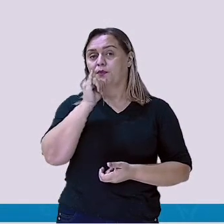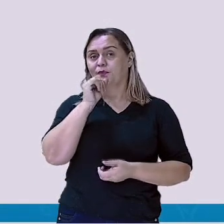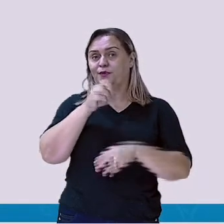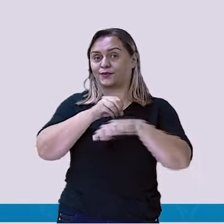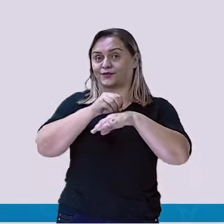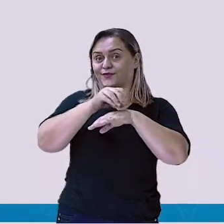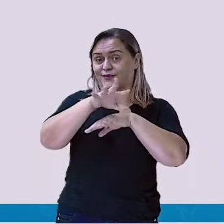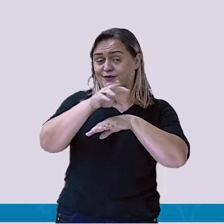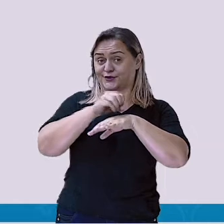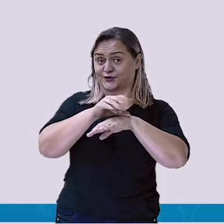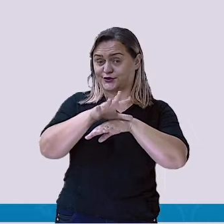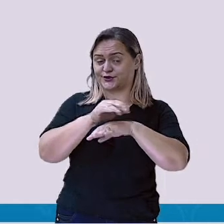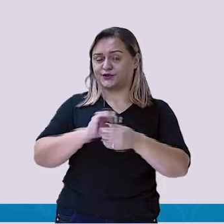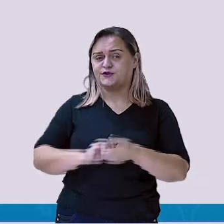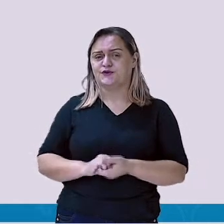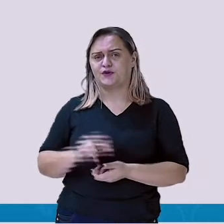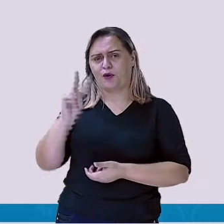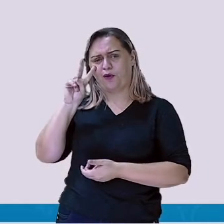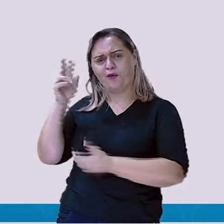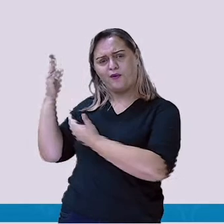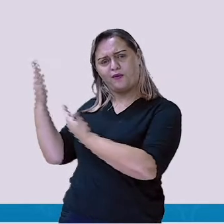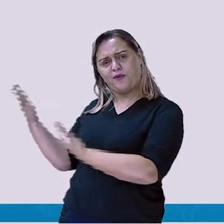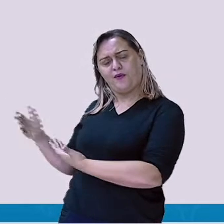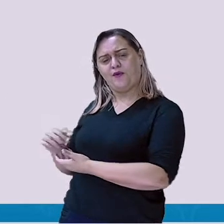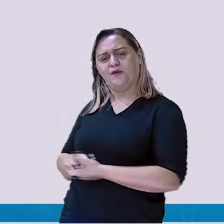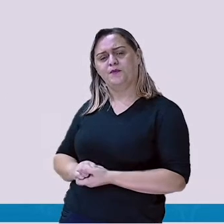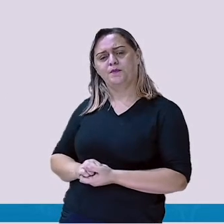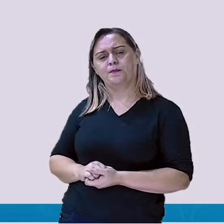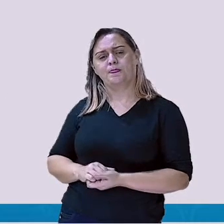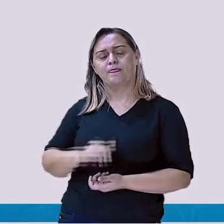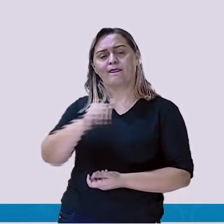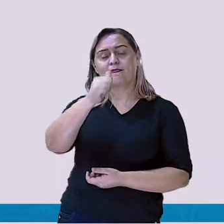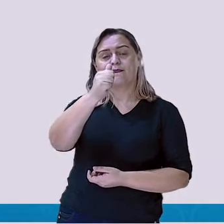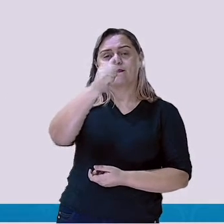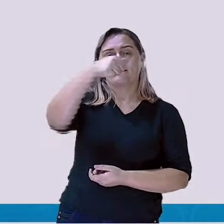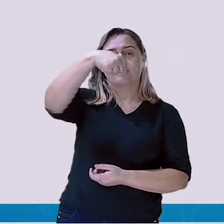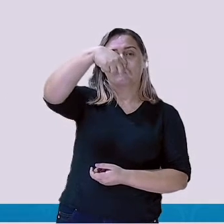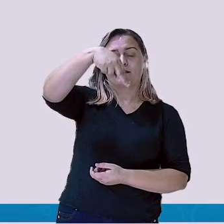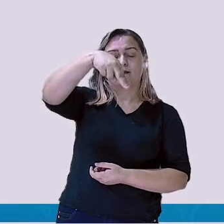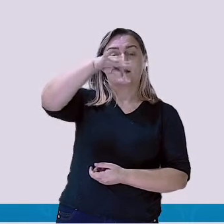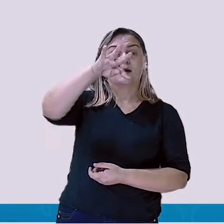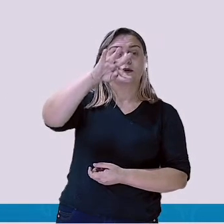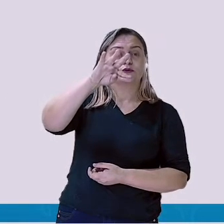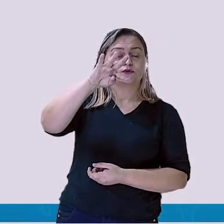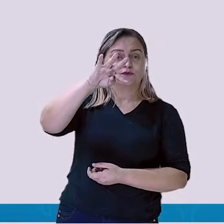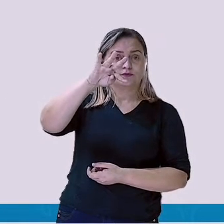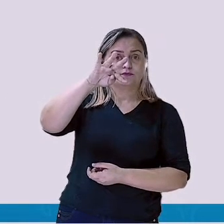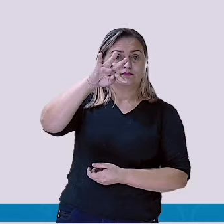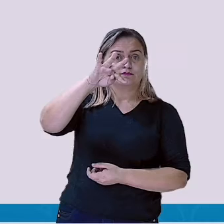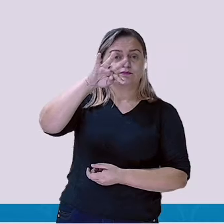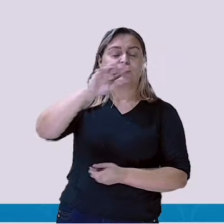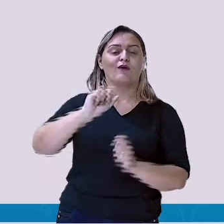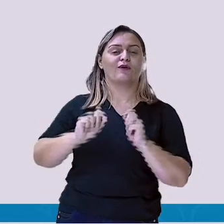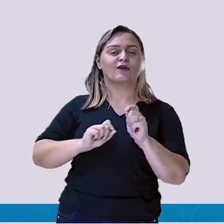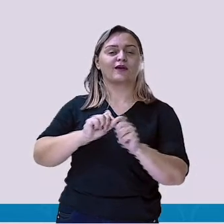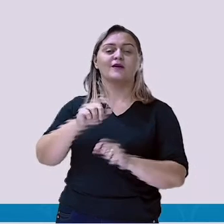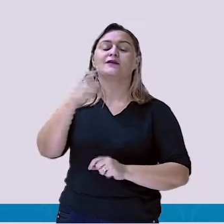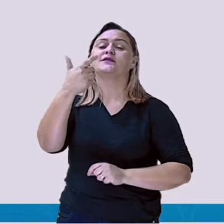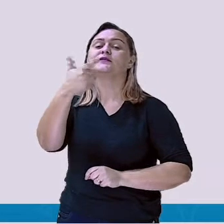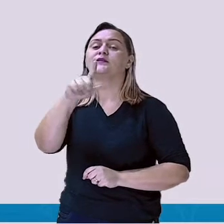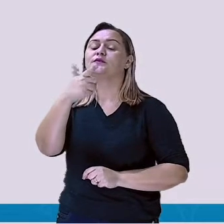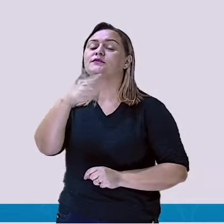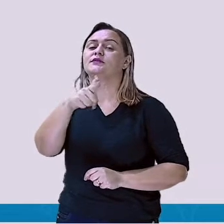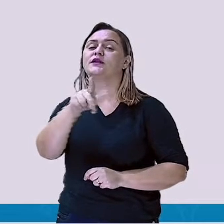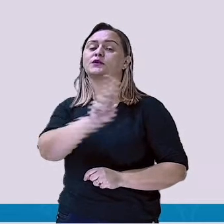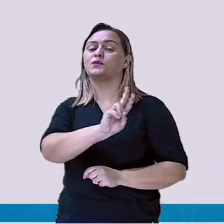uma dica de antônimo? Nós temos o antônimo. Não tem nome. Não tem nome parecido, não tem nome